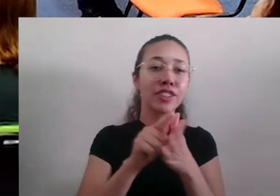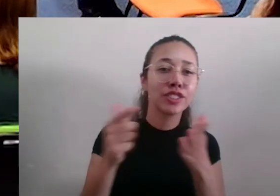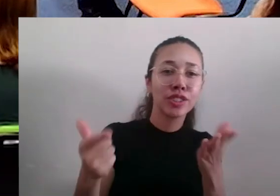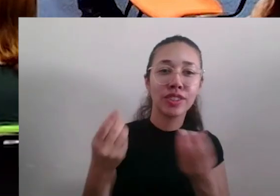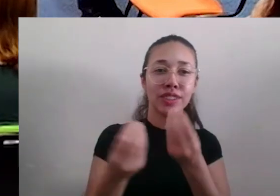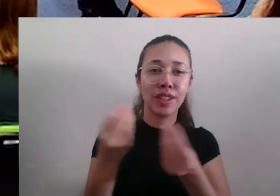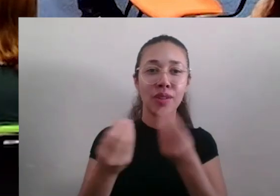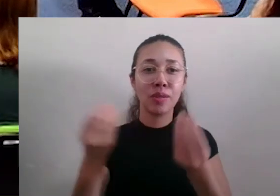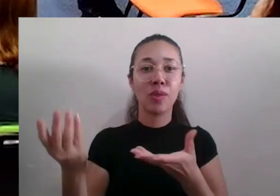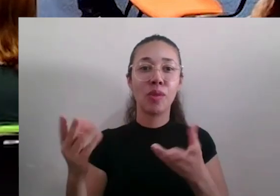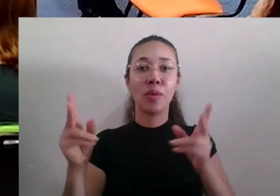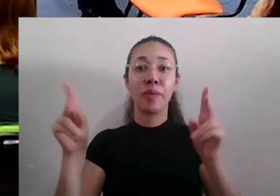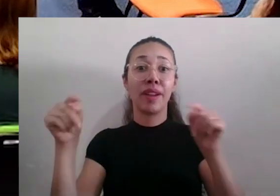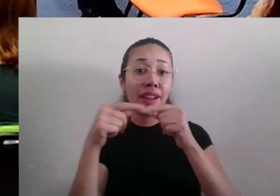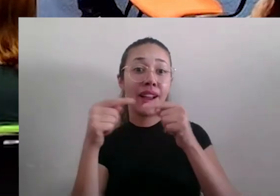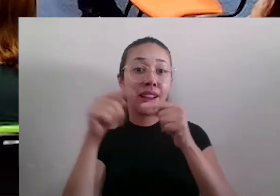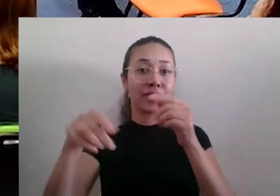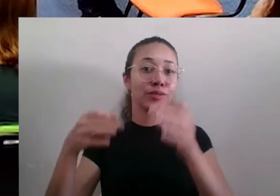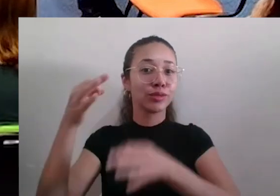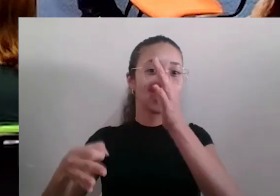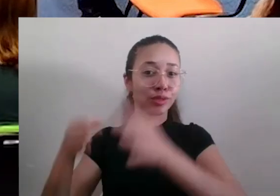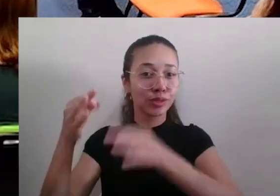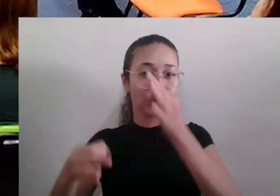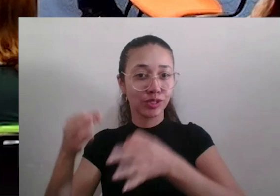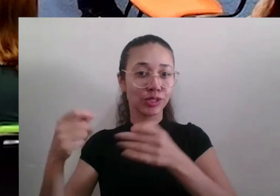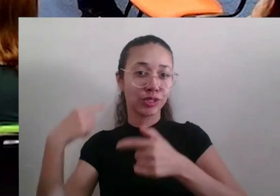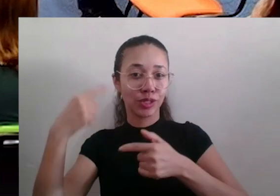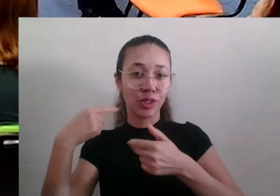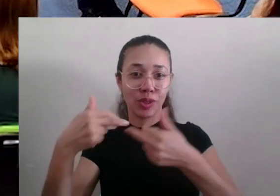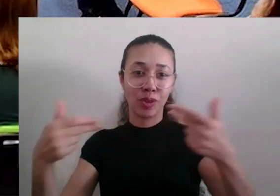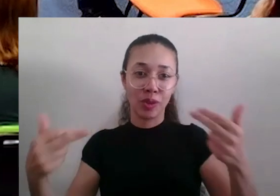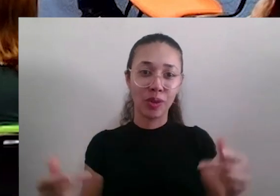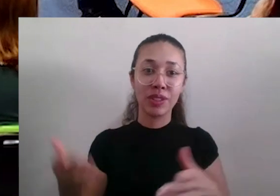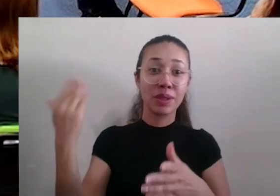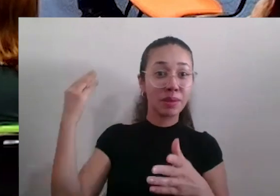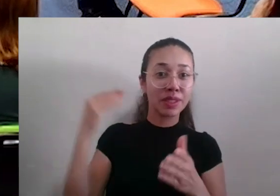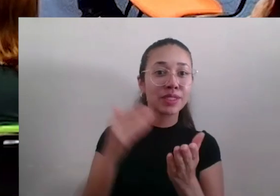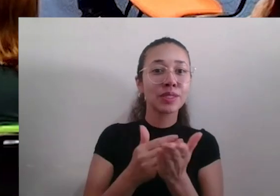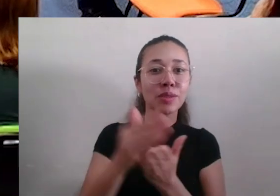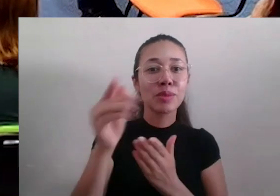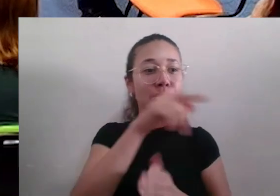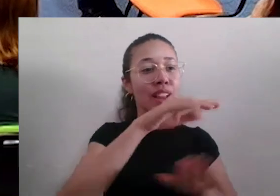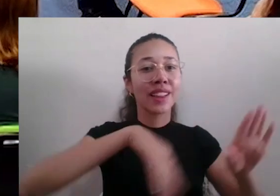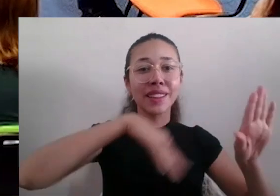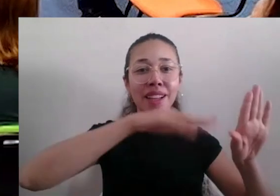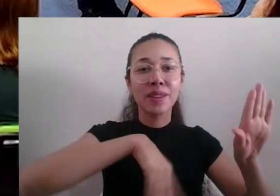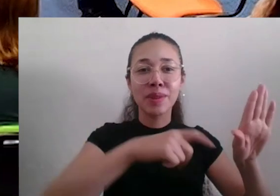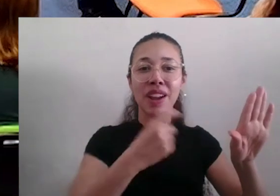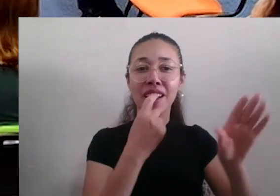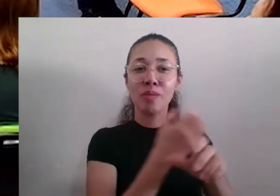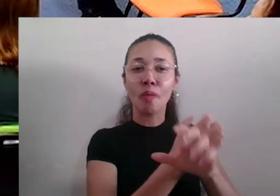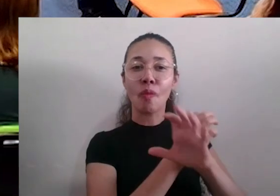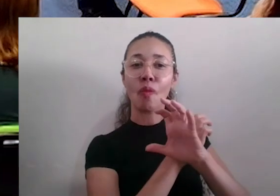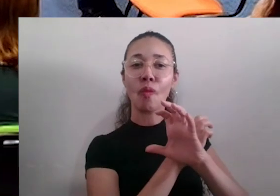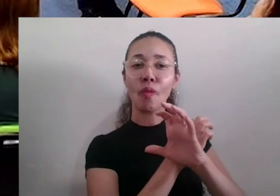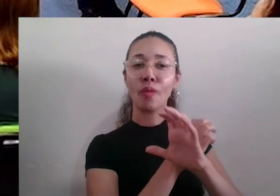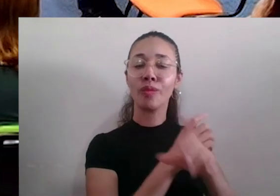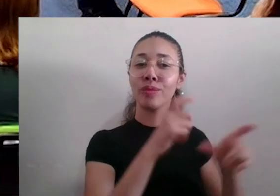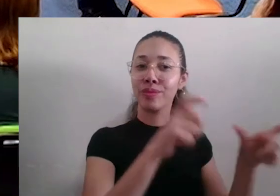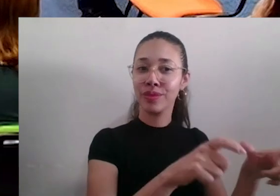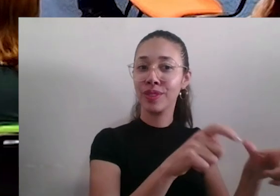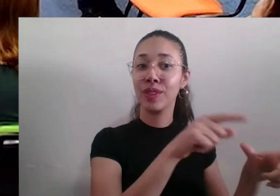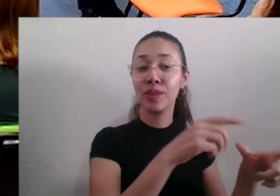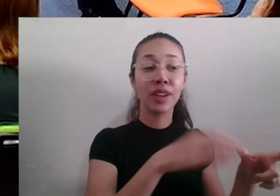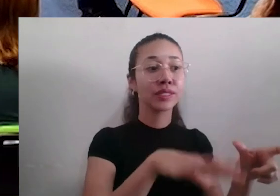mundo da Justiça eh da Praia do que começou na Praia dos Ossos e a Praia dos Ossos eh foi uma coisa tão